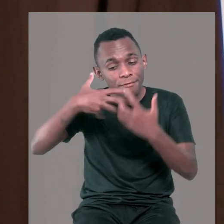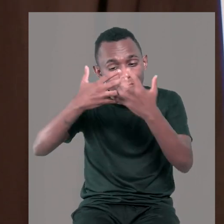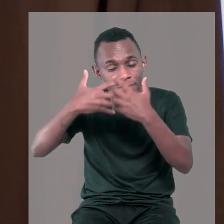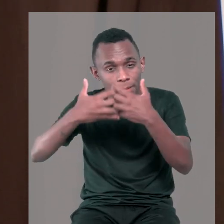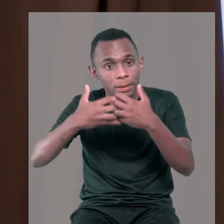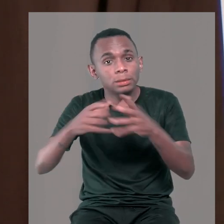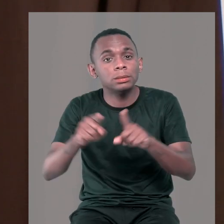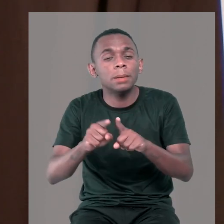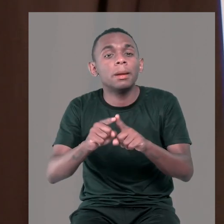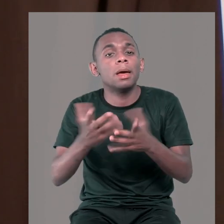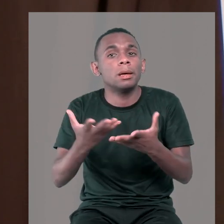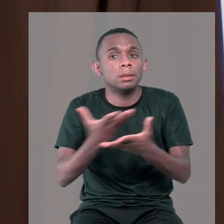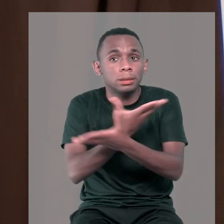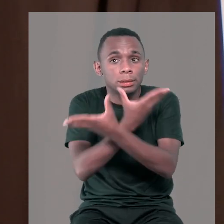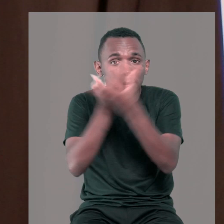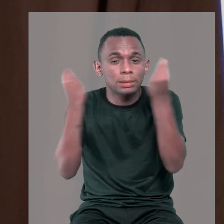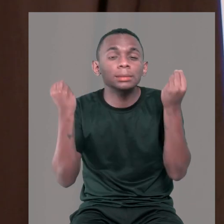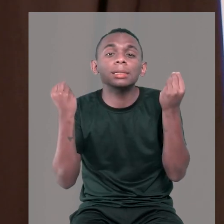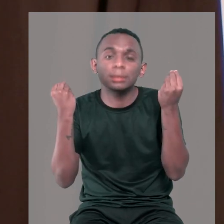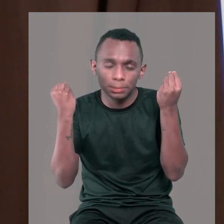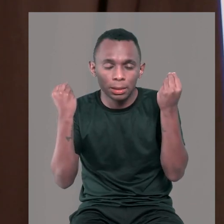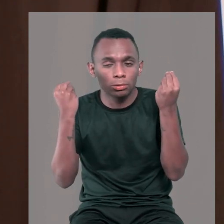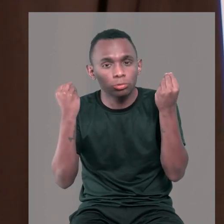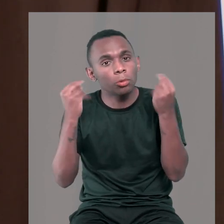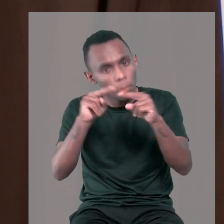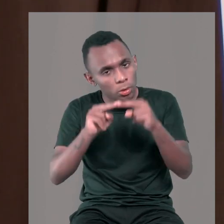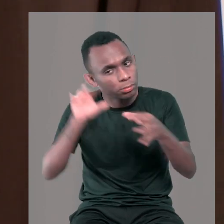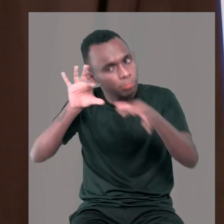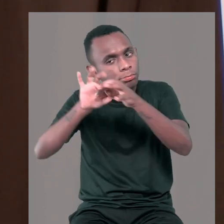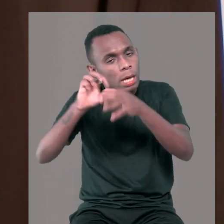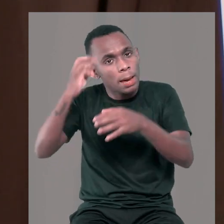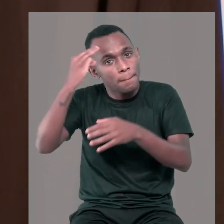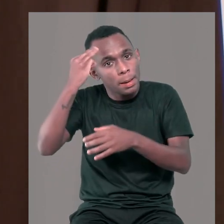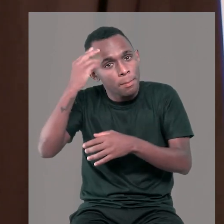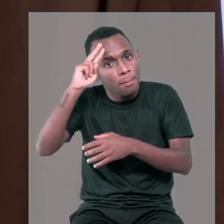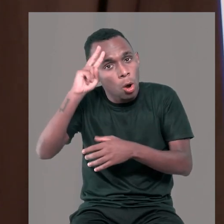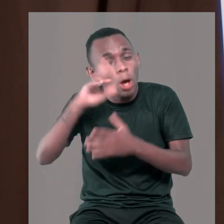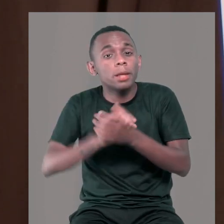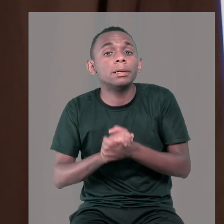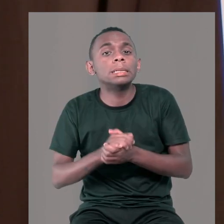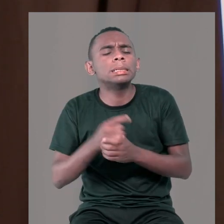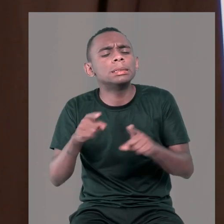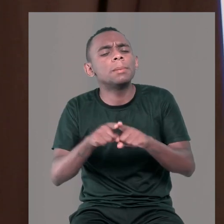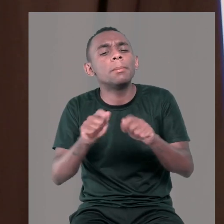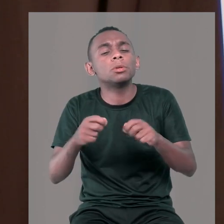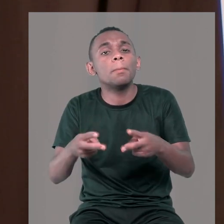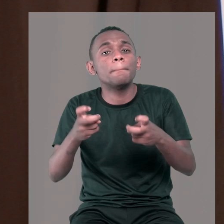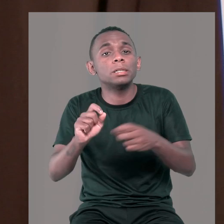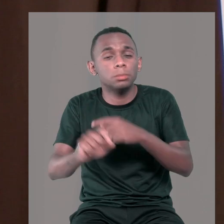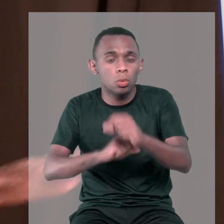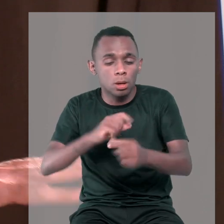a adesão ao discurso ideológico, à ideologia. Então, o texto se estrutura,